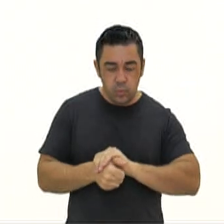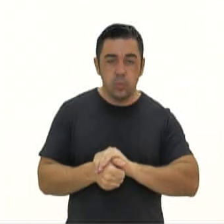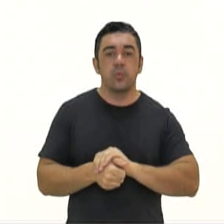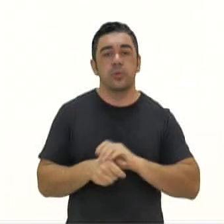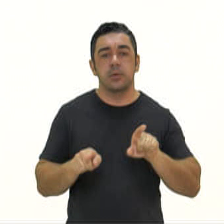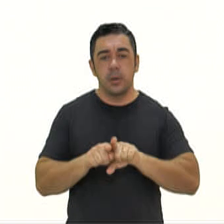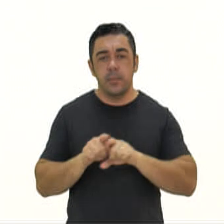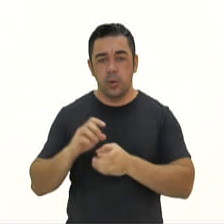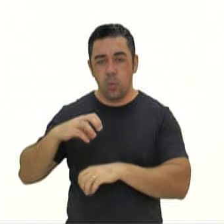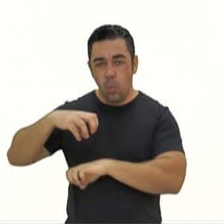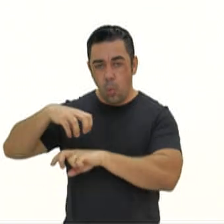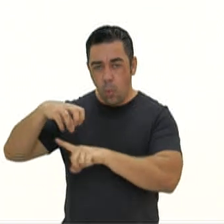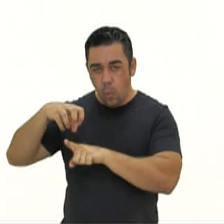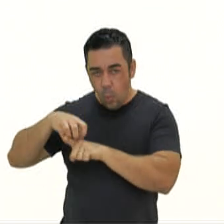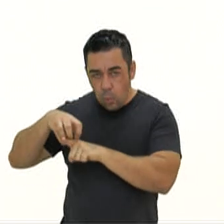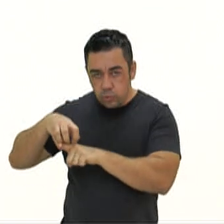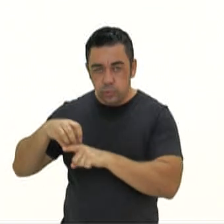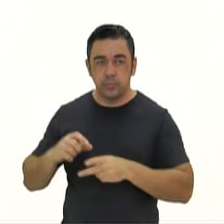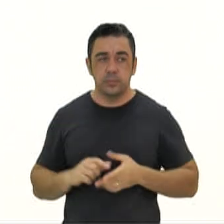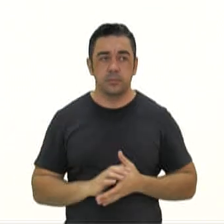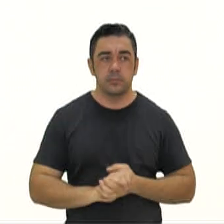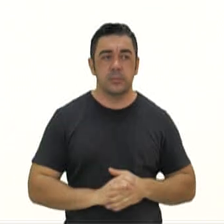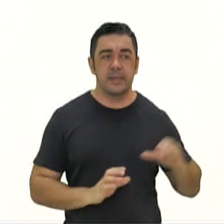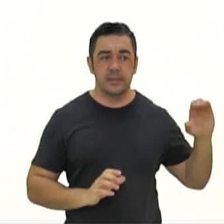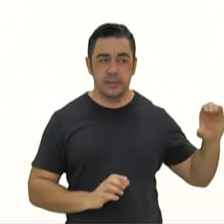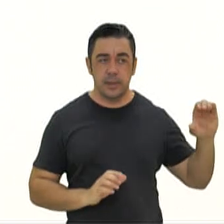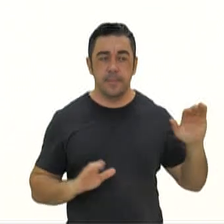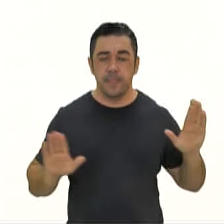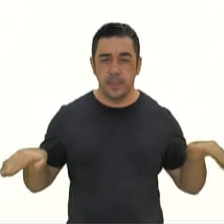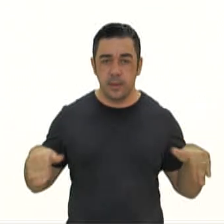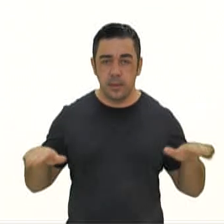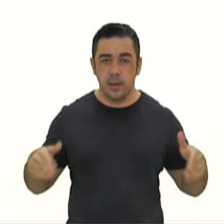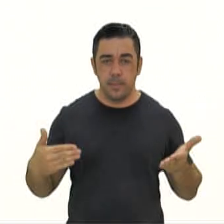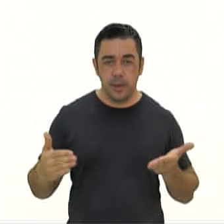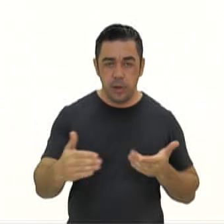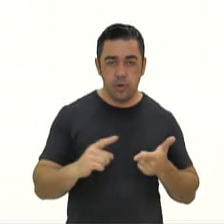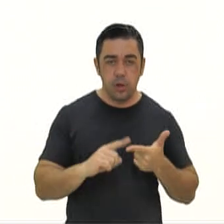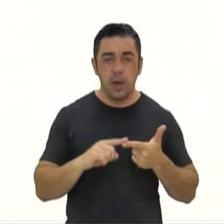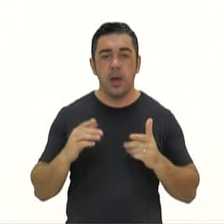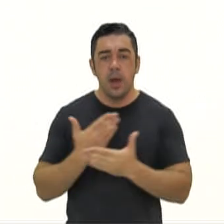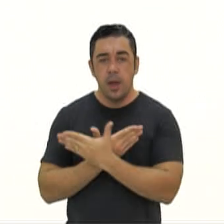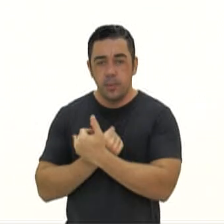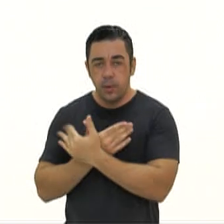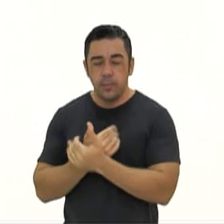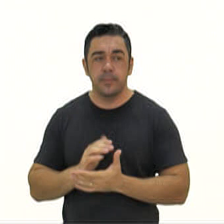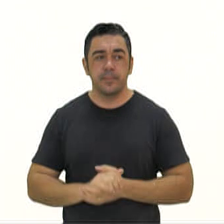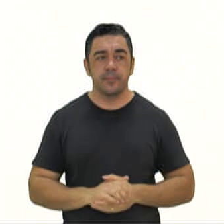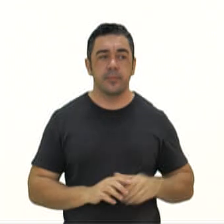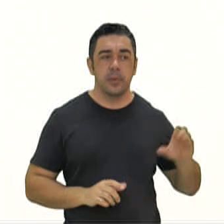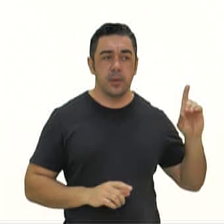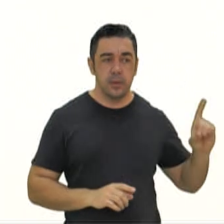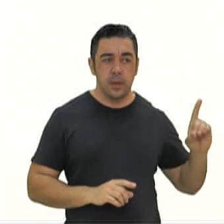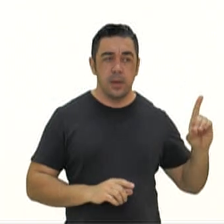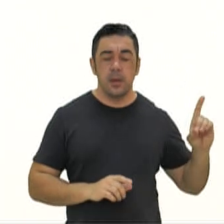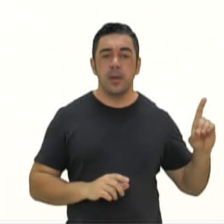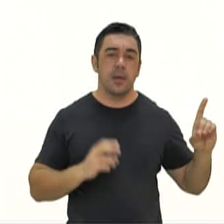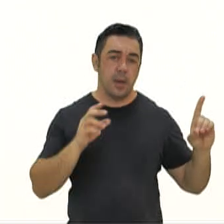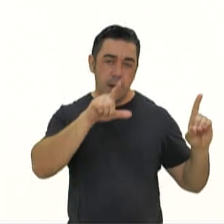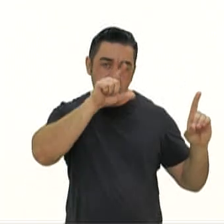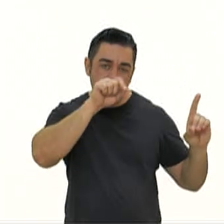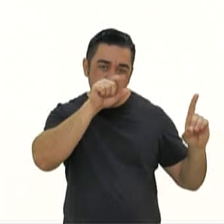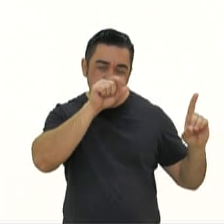caramujo. C. Nadadeira de peixe e asa de borboleta. Ou D. Asa de ave e asa de